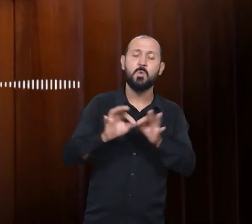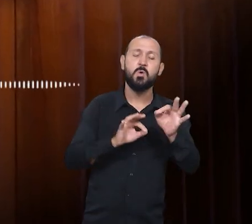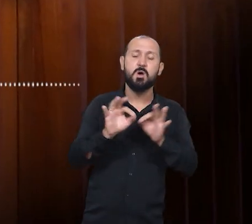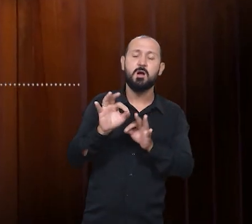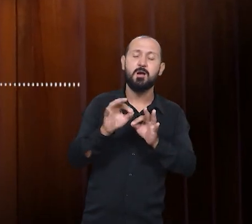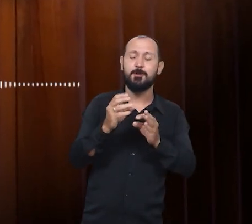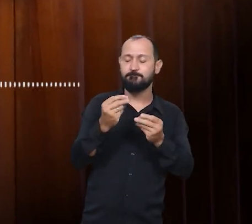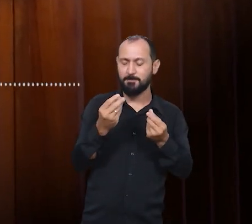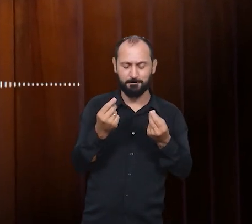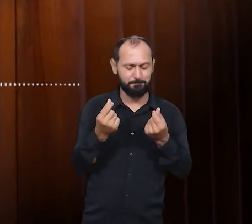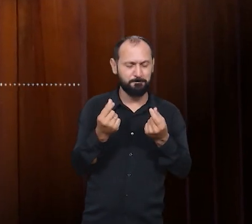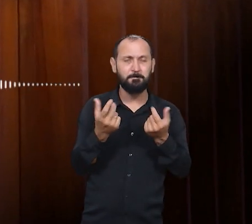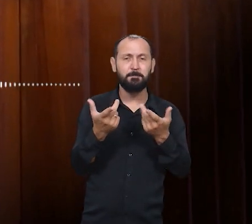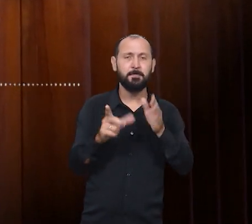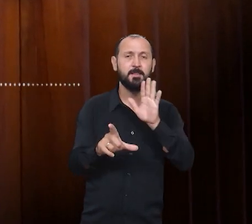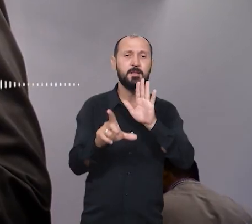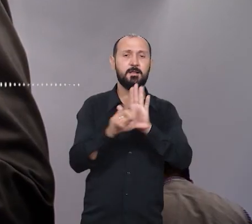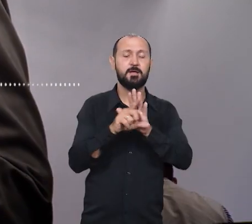aprovar, que construiu